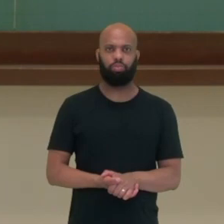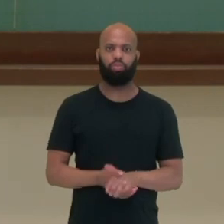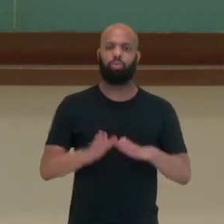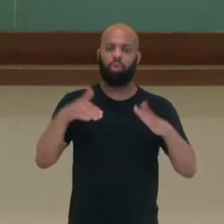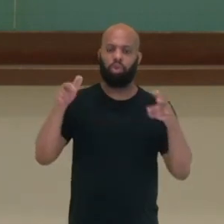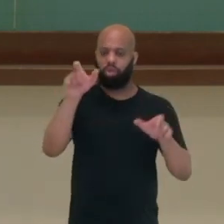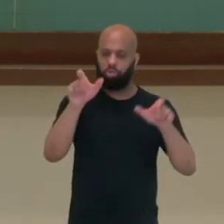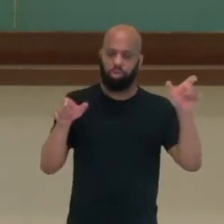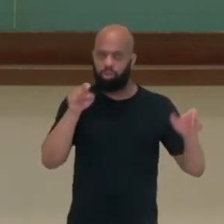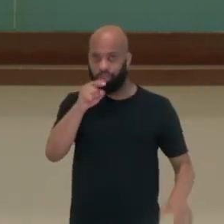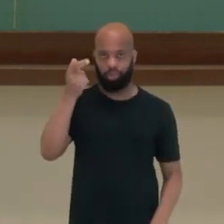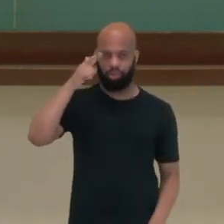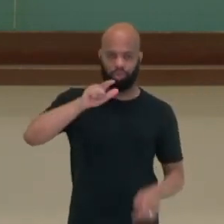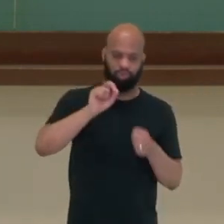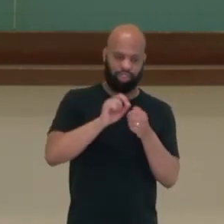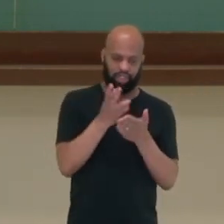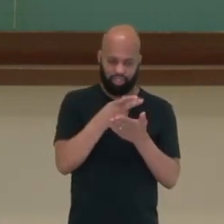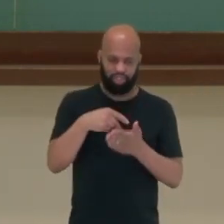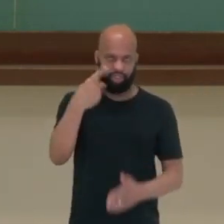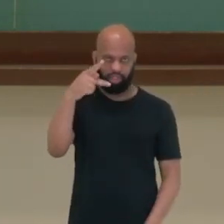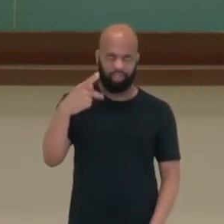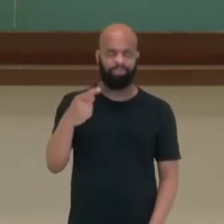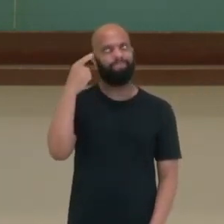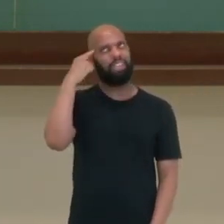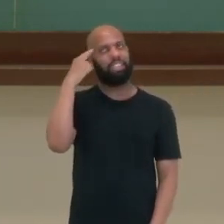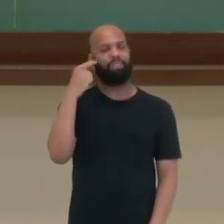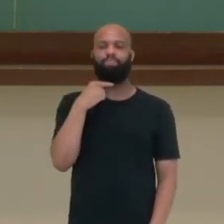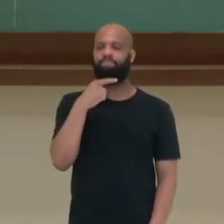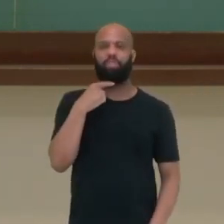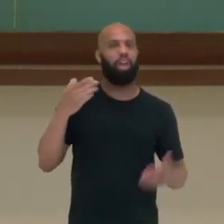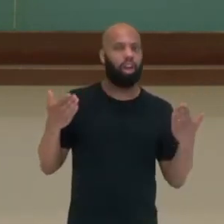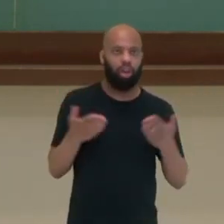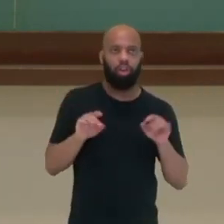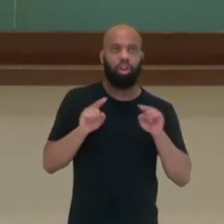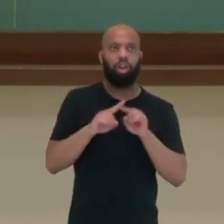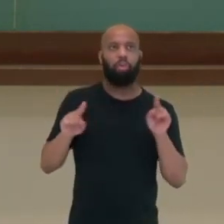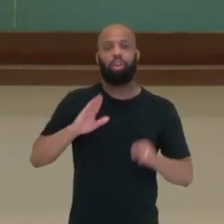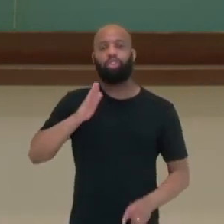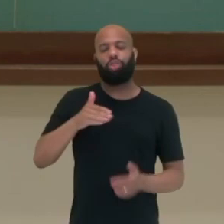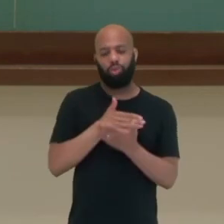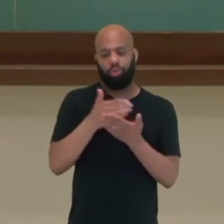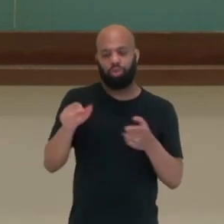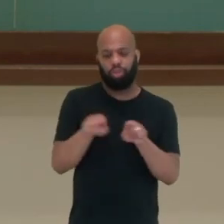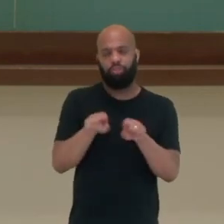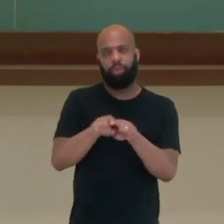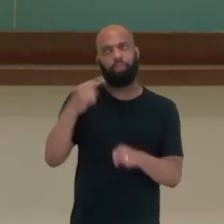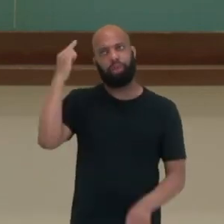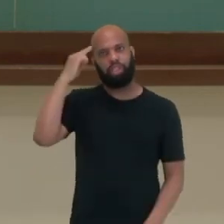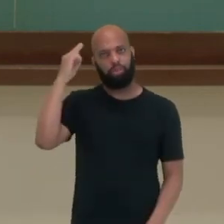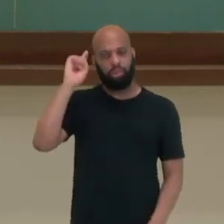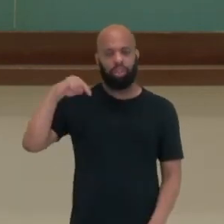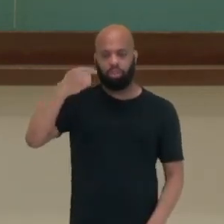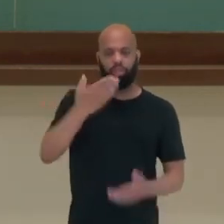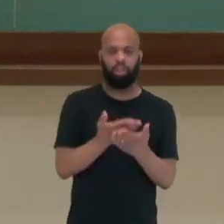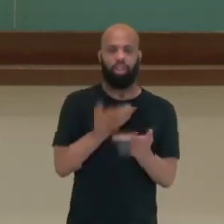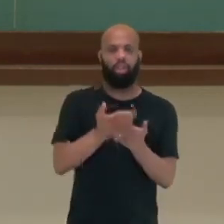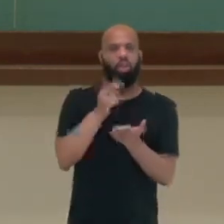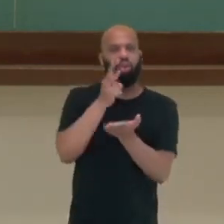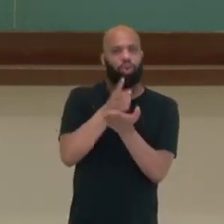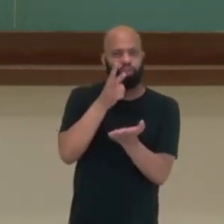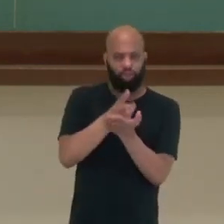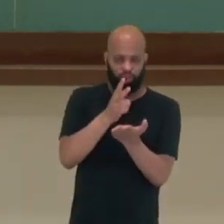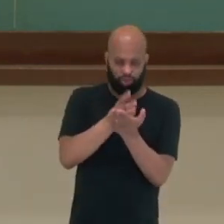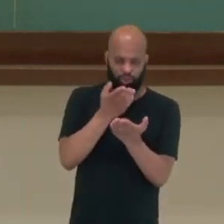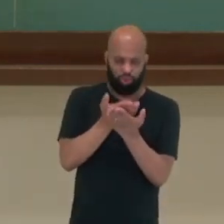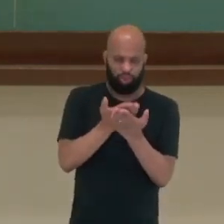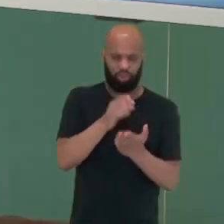E aí, galera, conseguiu fazer o seu esboço? Claro que não dá tempo de pensar muito, mas já deu para começar alguma ideia aí. Depois da aula, continue trabalhando